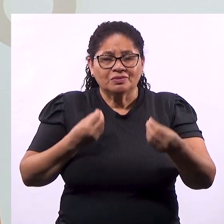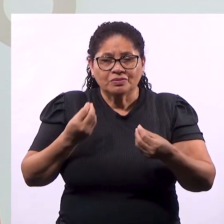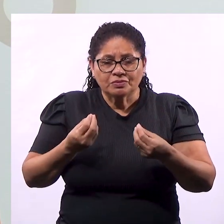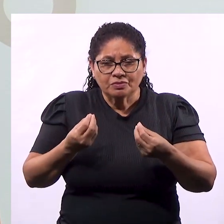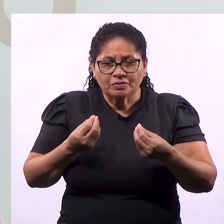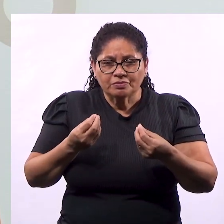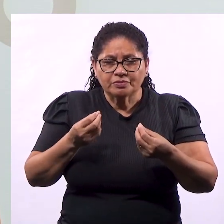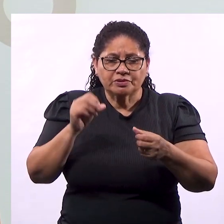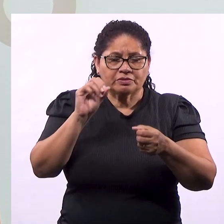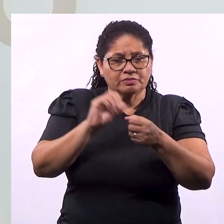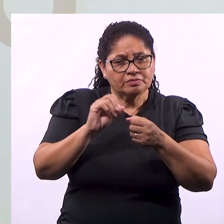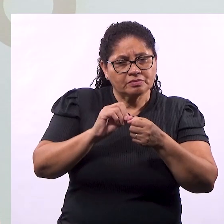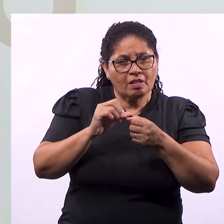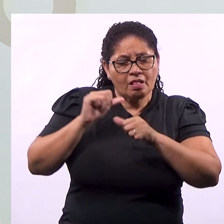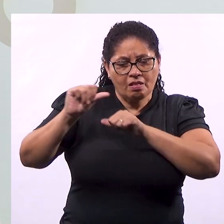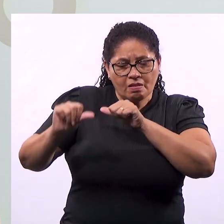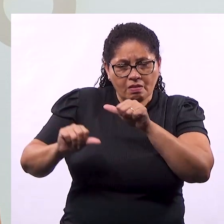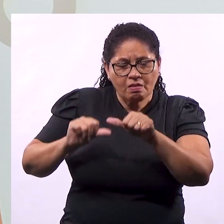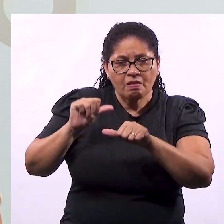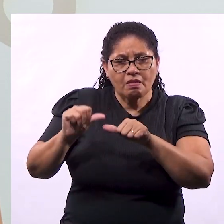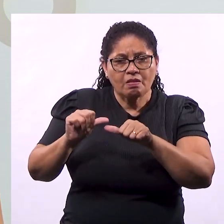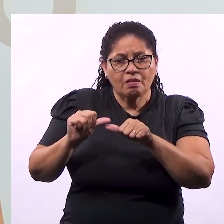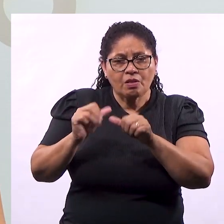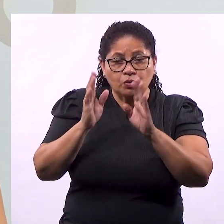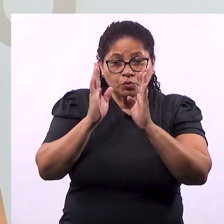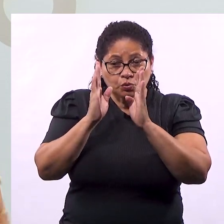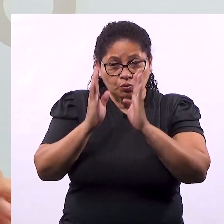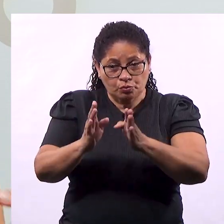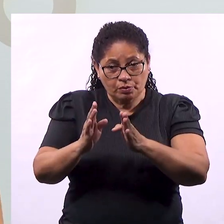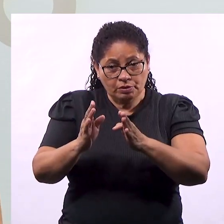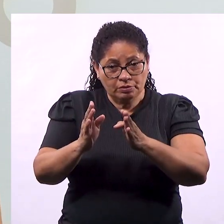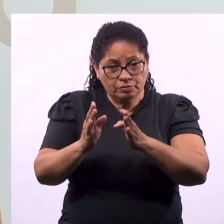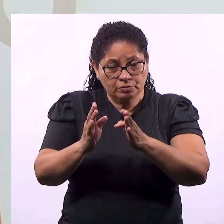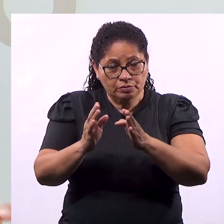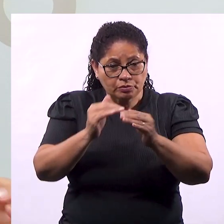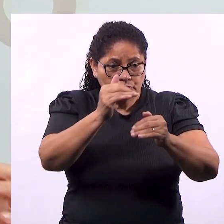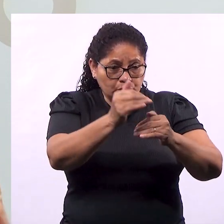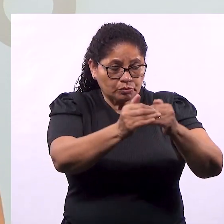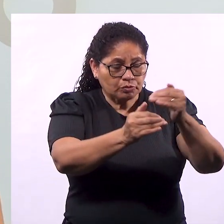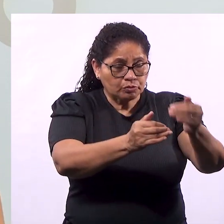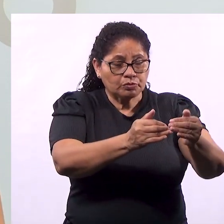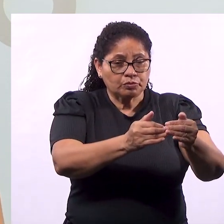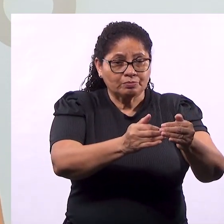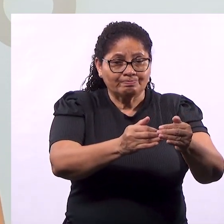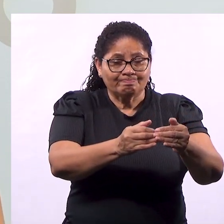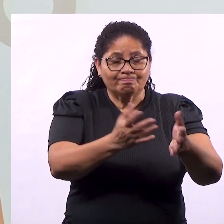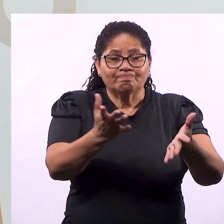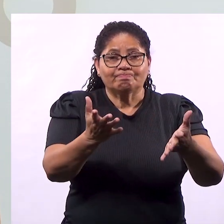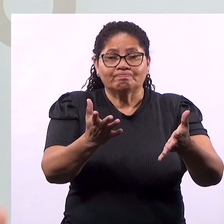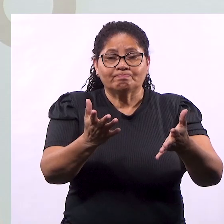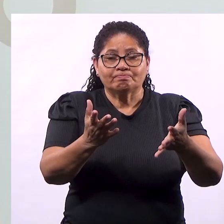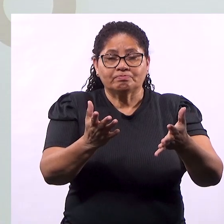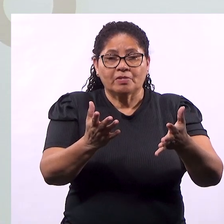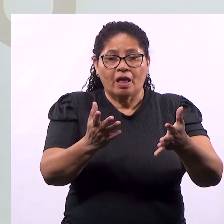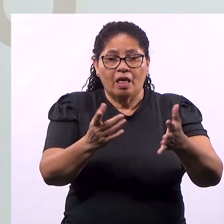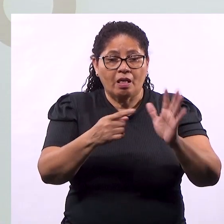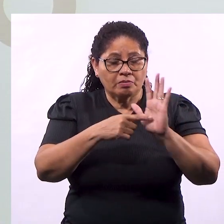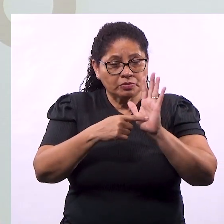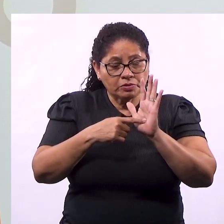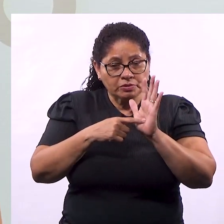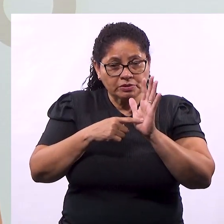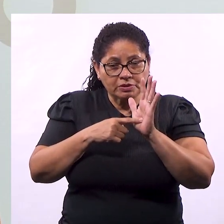procedimento né avaliativo diagnóstico no meio do processo significa justamente para eu